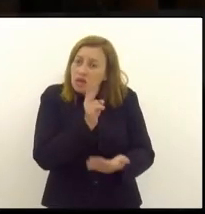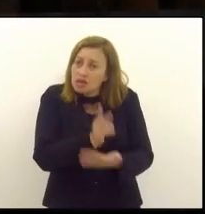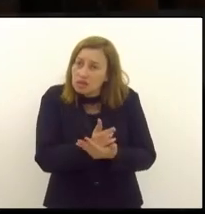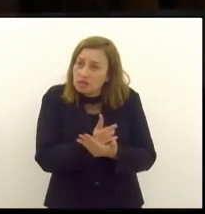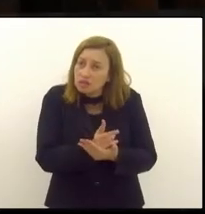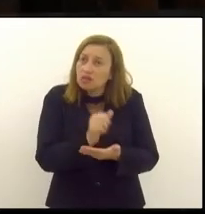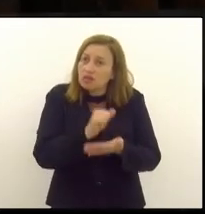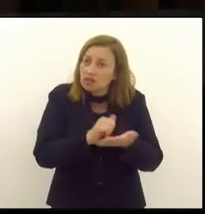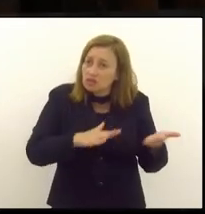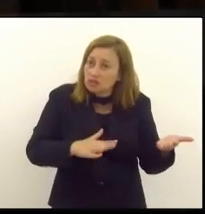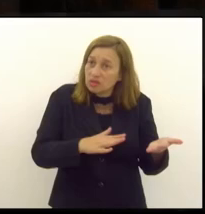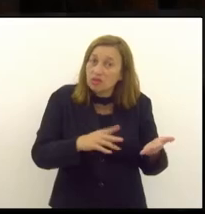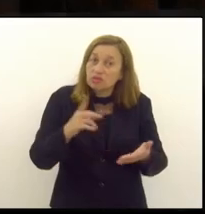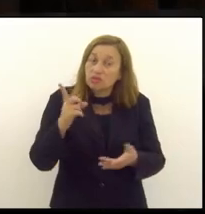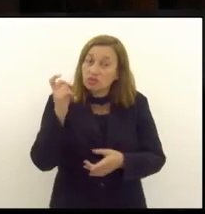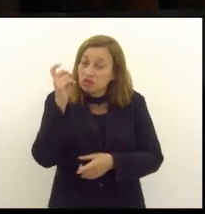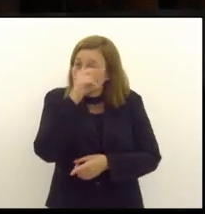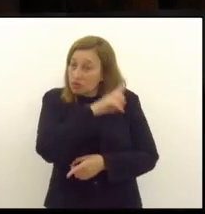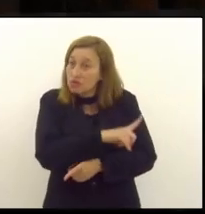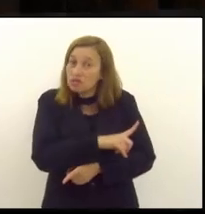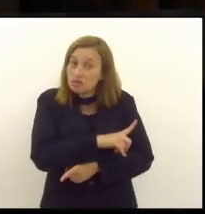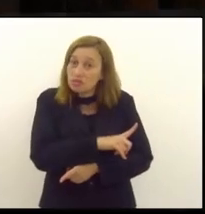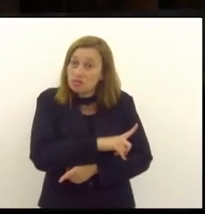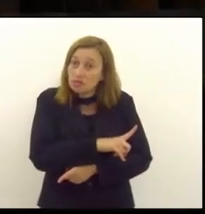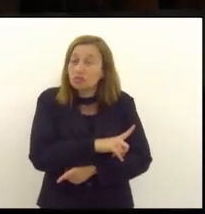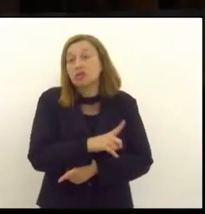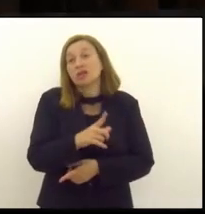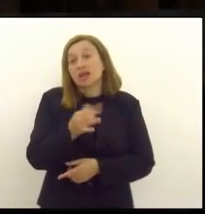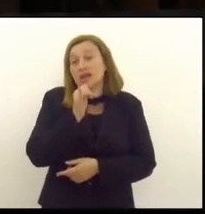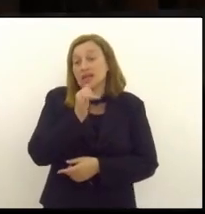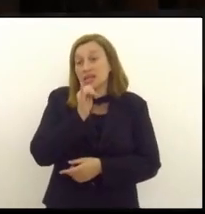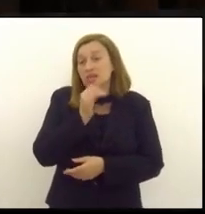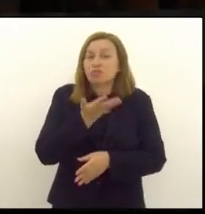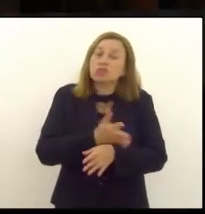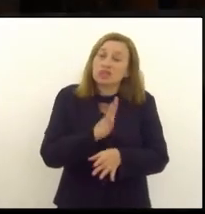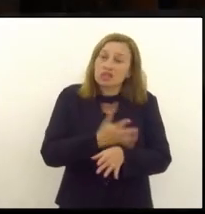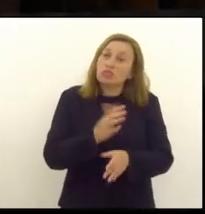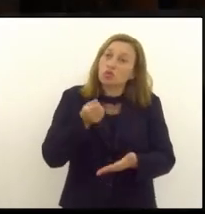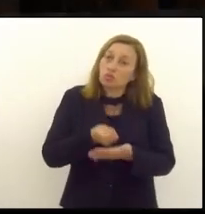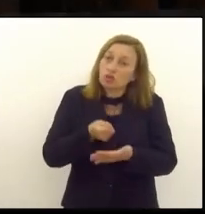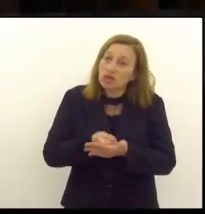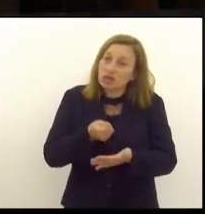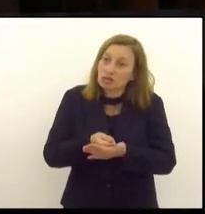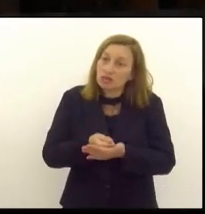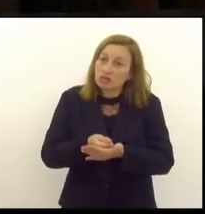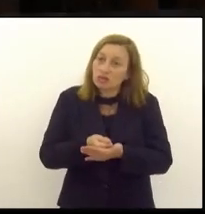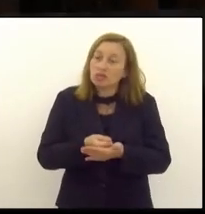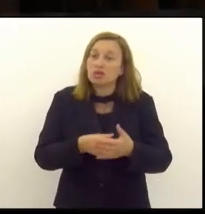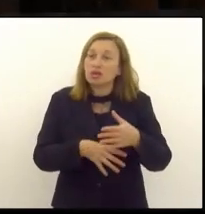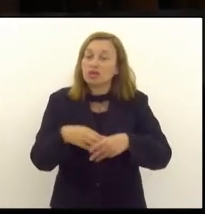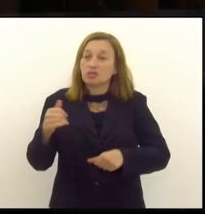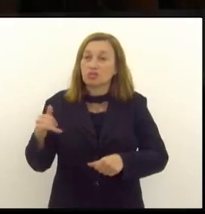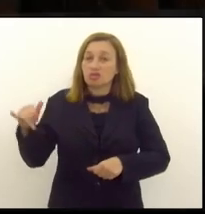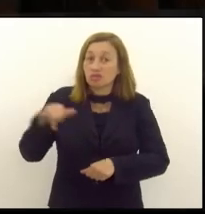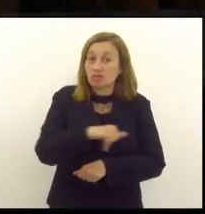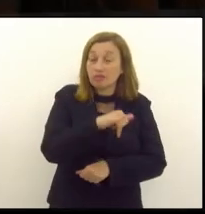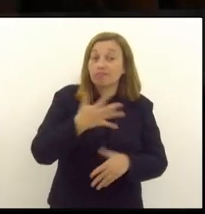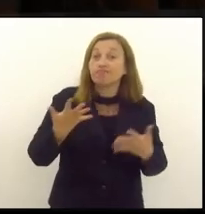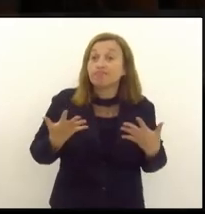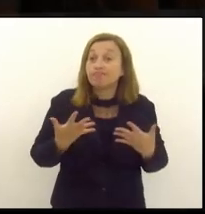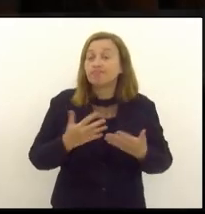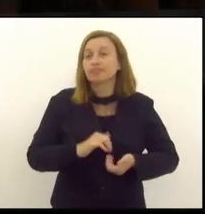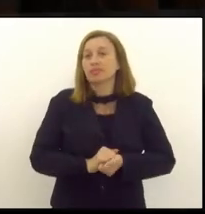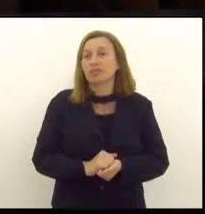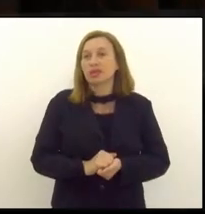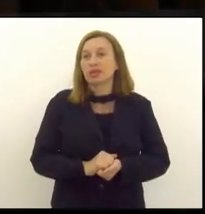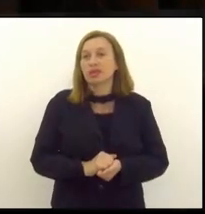numa atividade de altíssimo risco e que exige, por exemplo, um treinamento obrigatório de escape de aeronave submersa. E